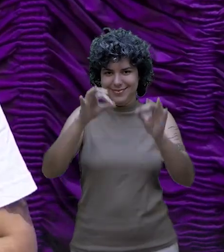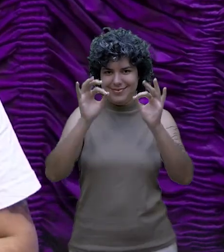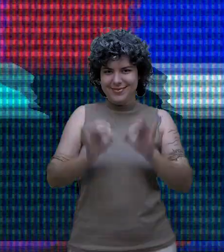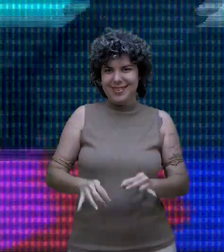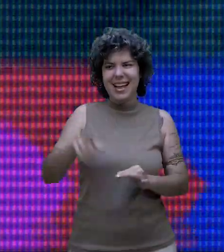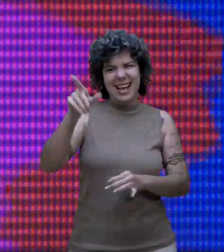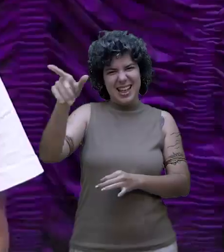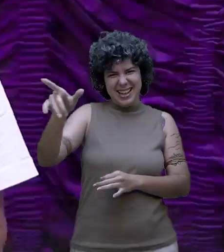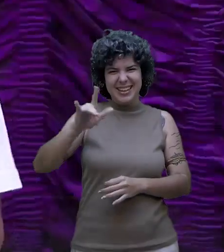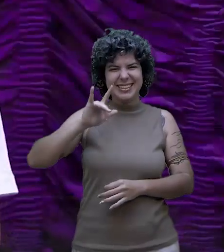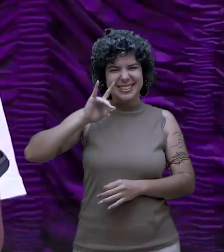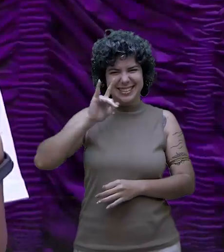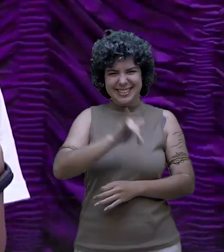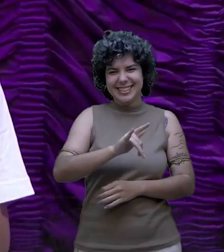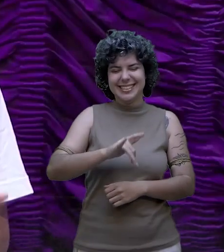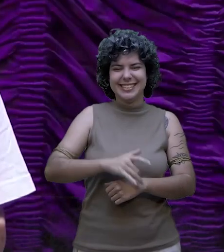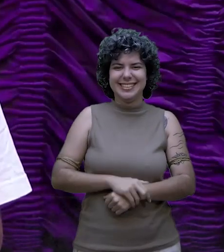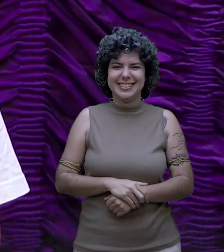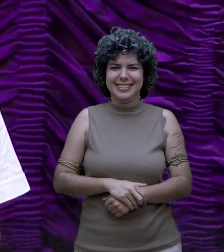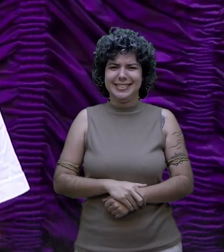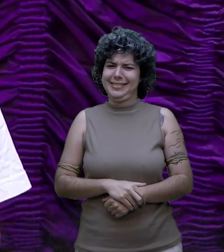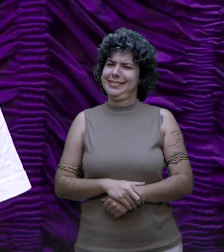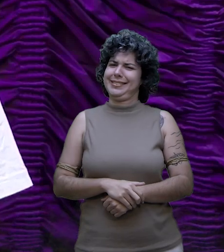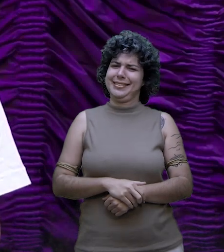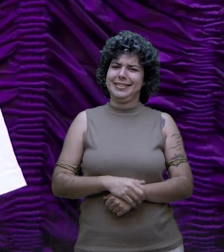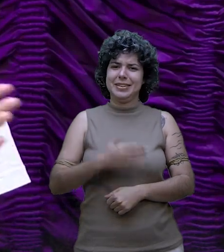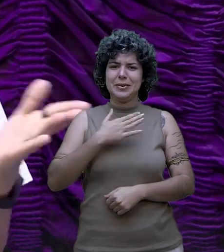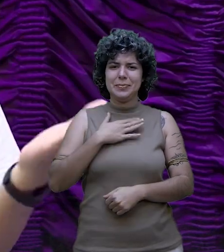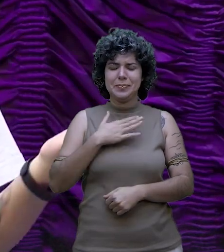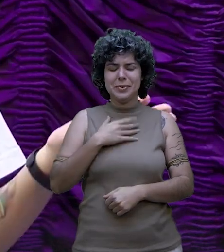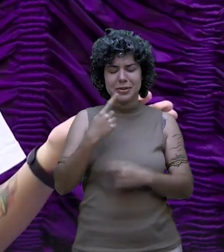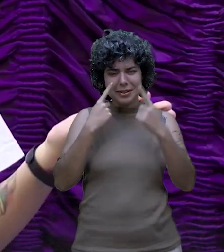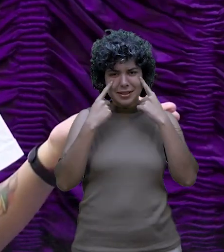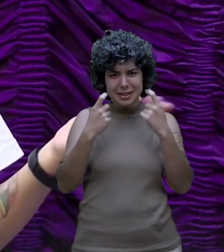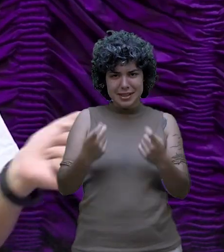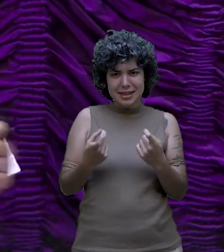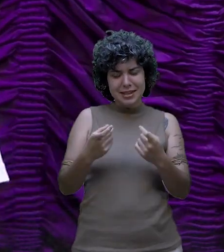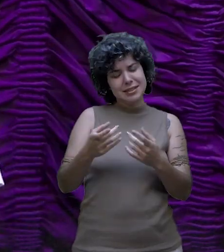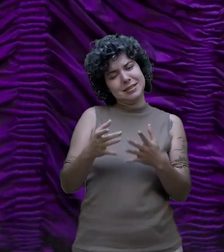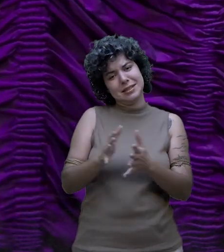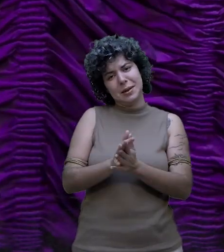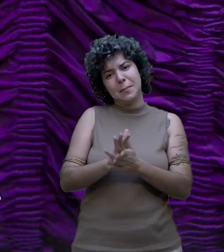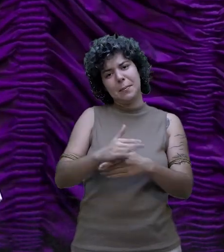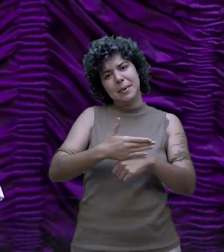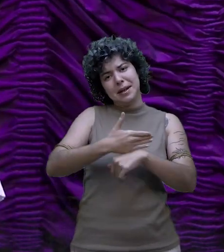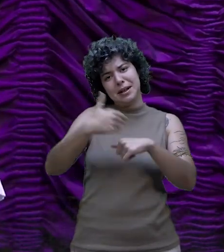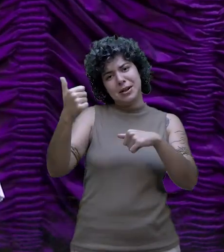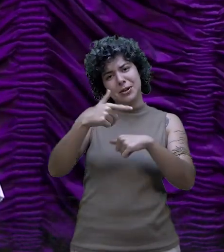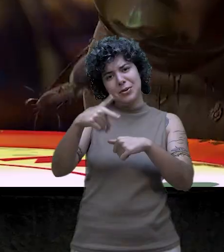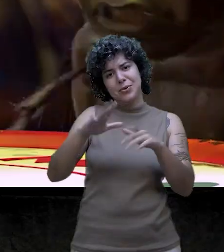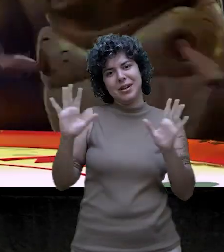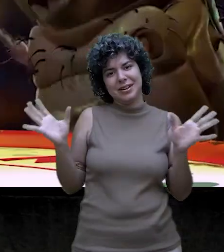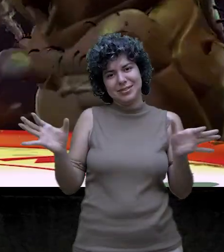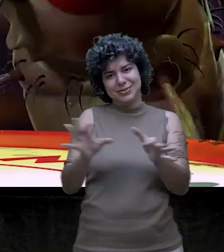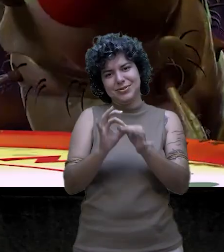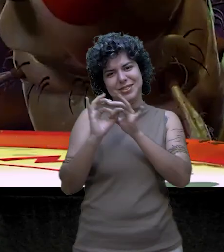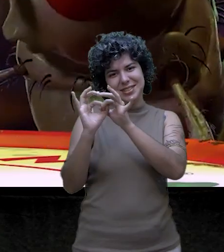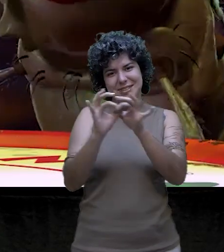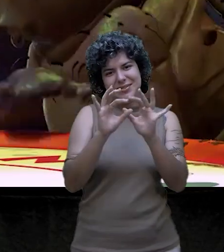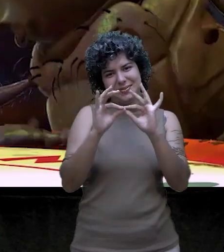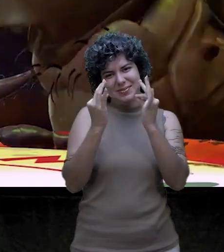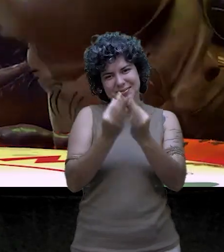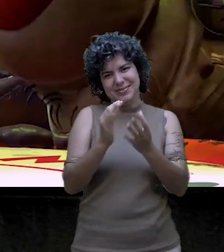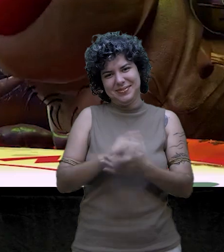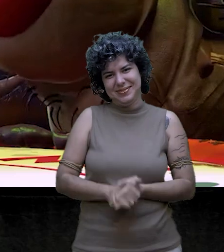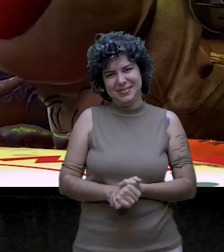vai adorar. Imagina, meu único interesse é aumentar a união da família. Gente, que ideia absurda que vocês fazem de mim. Oi,